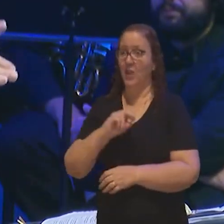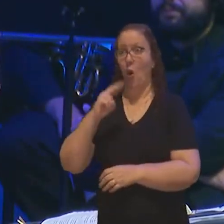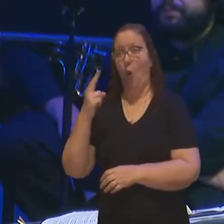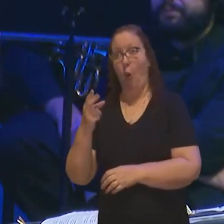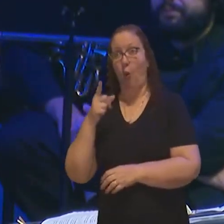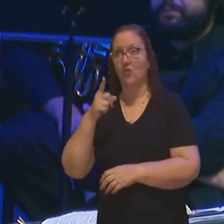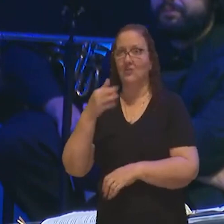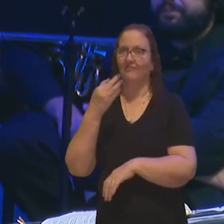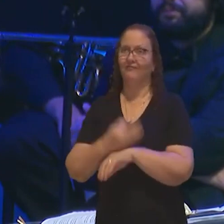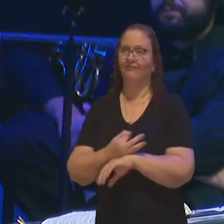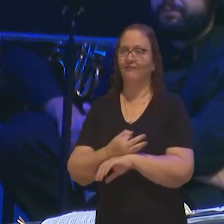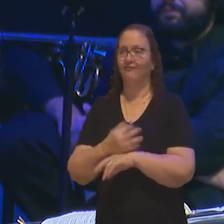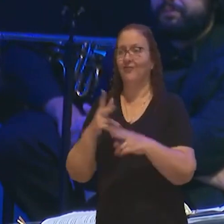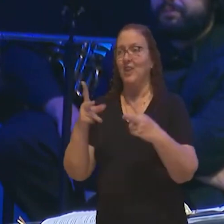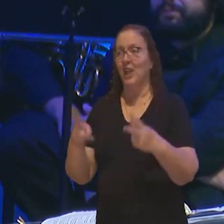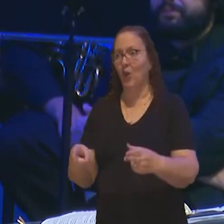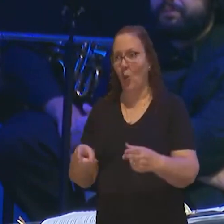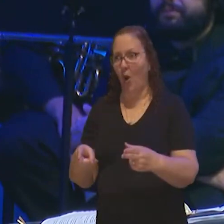veja bem,